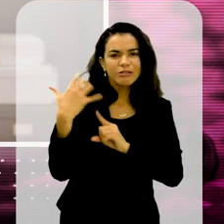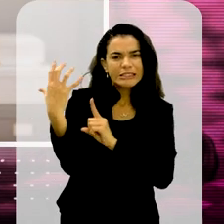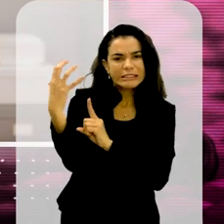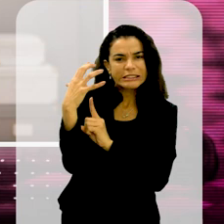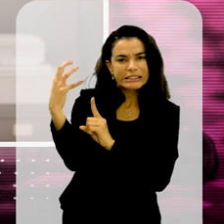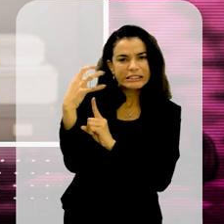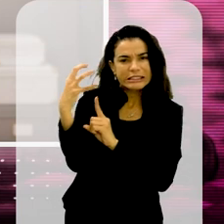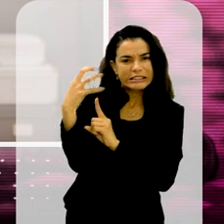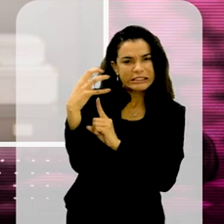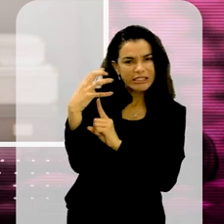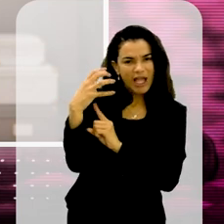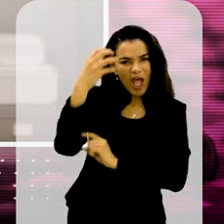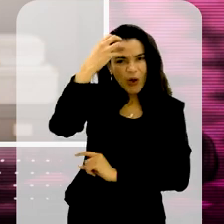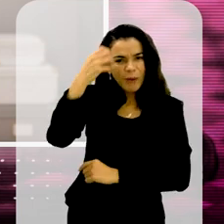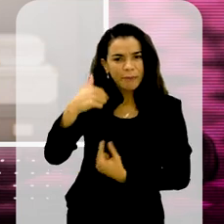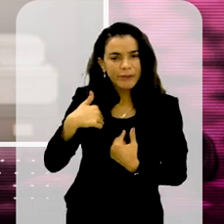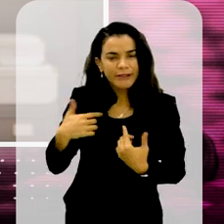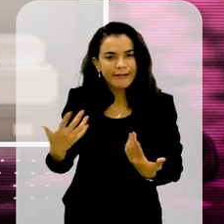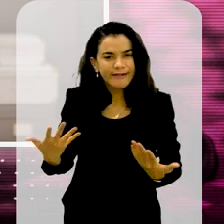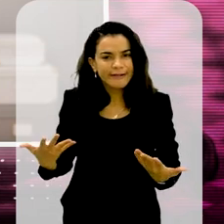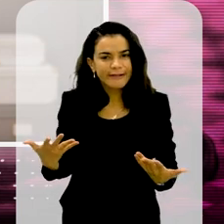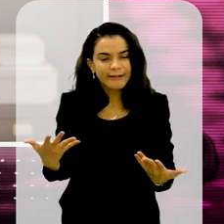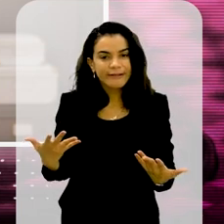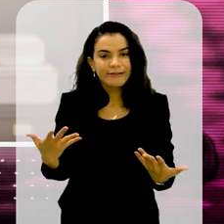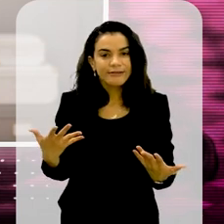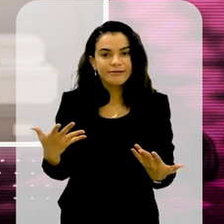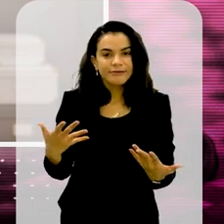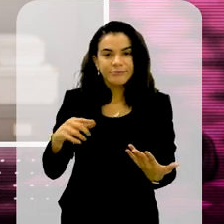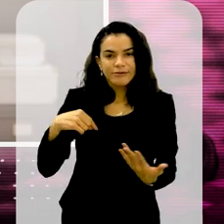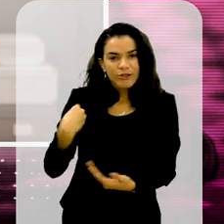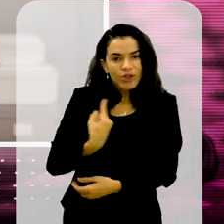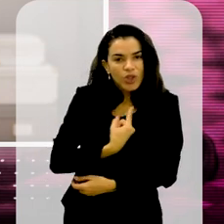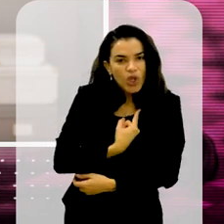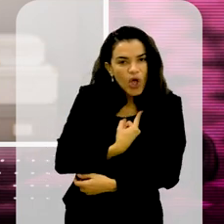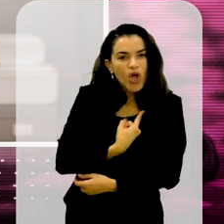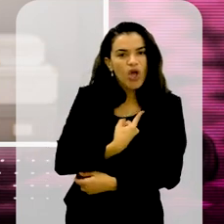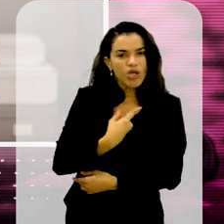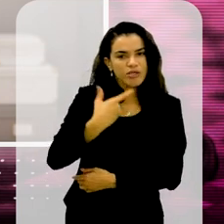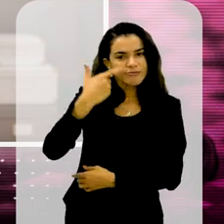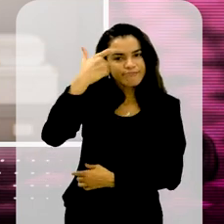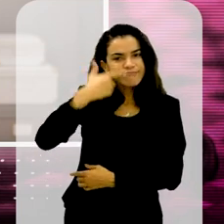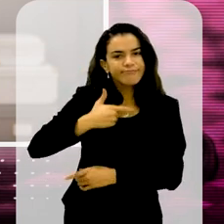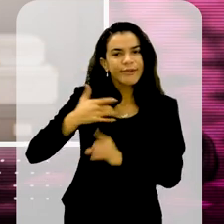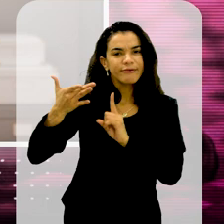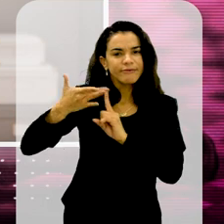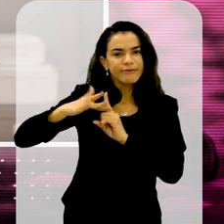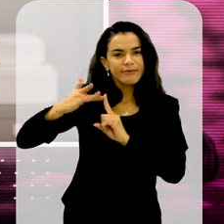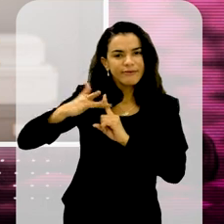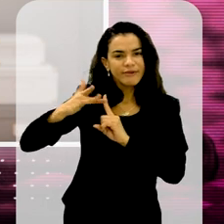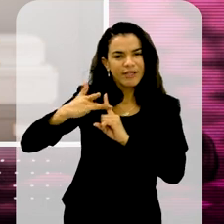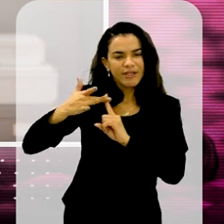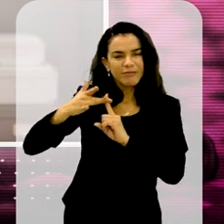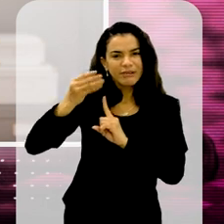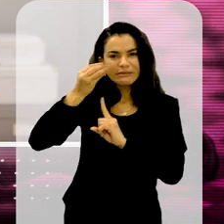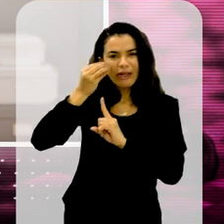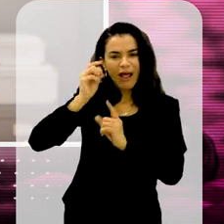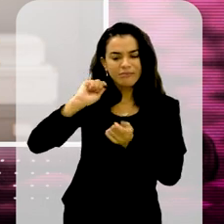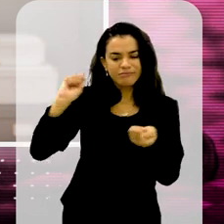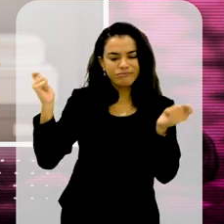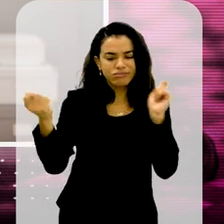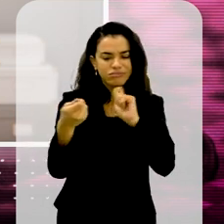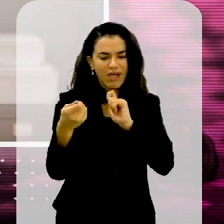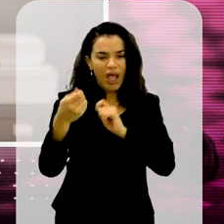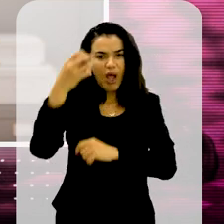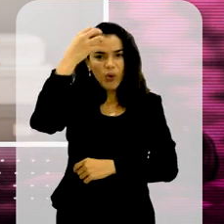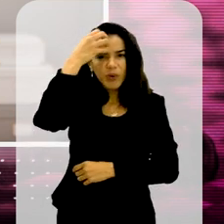estou sendo coagida, mas será que a culpa é minha? Será que a gente, nós mesmas, as próprias vítimas, será que nós não